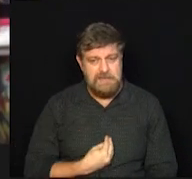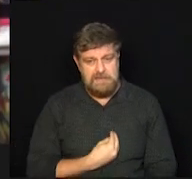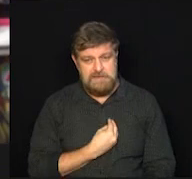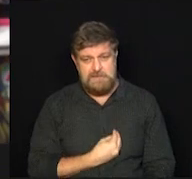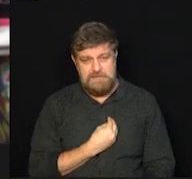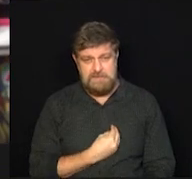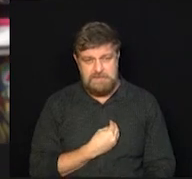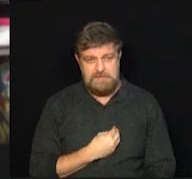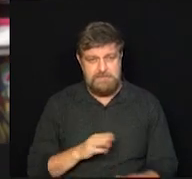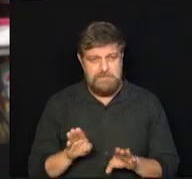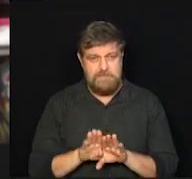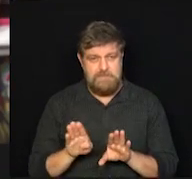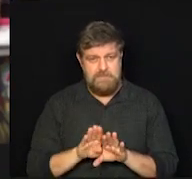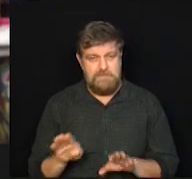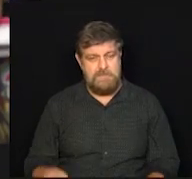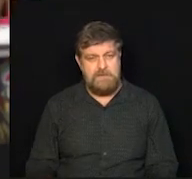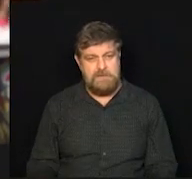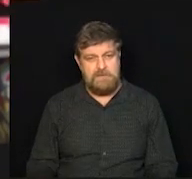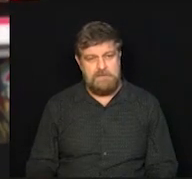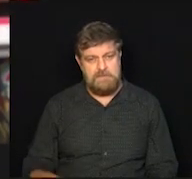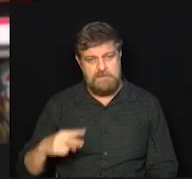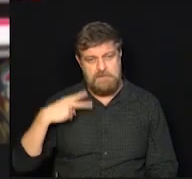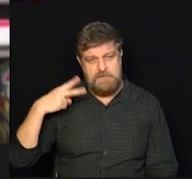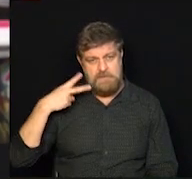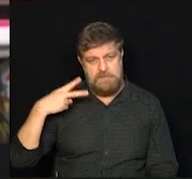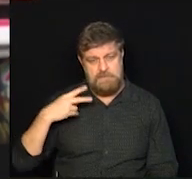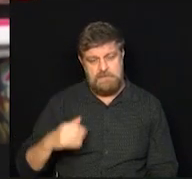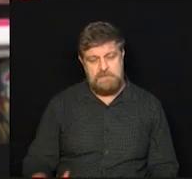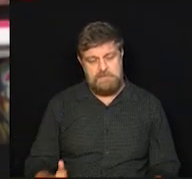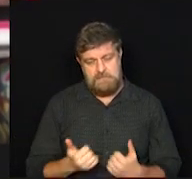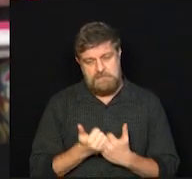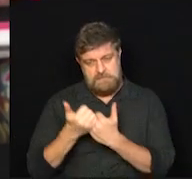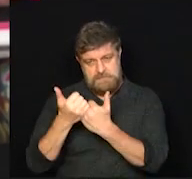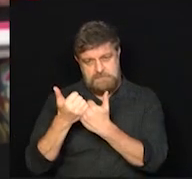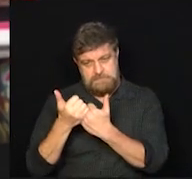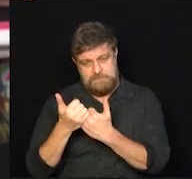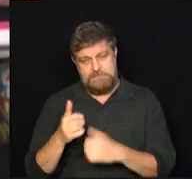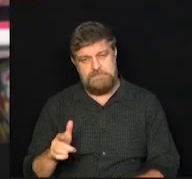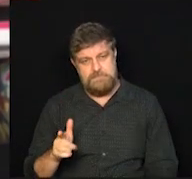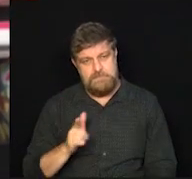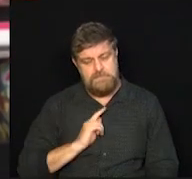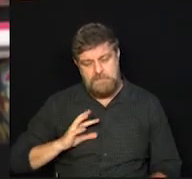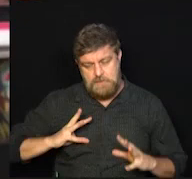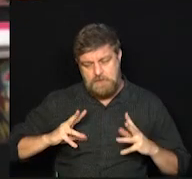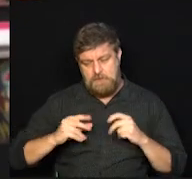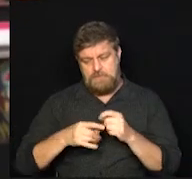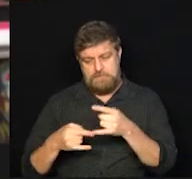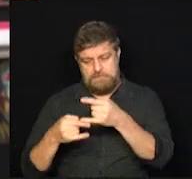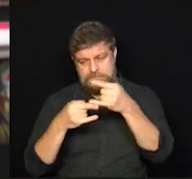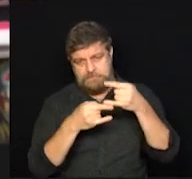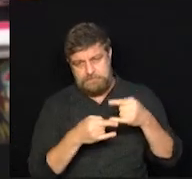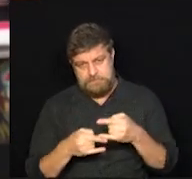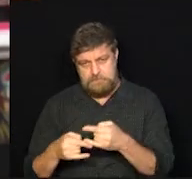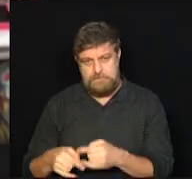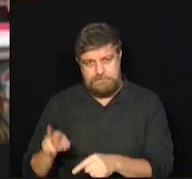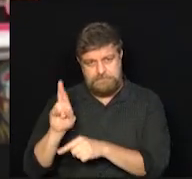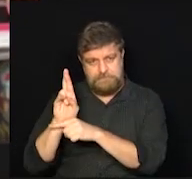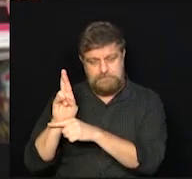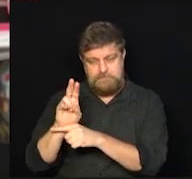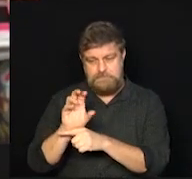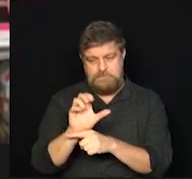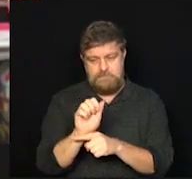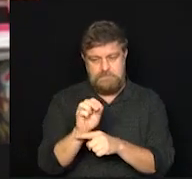a o assessor do vereador Donizete todos aqueles que possa estar em nome da Andreia Mendes